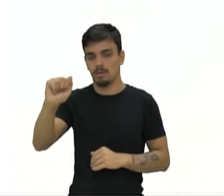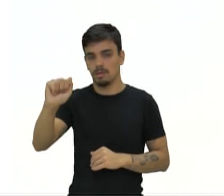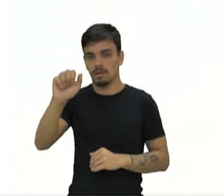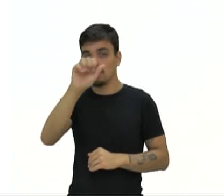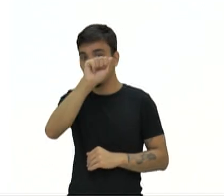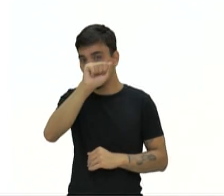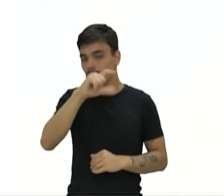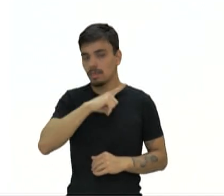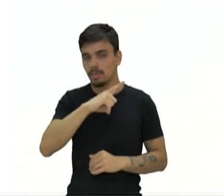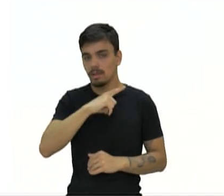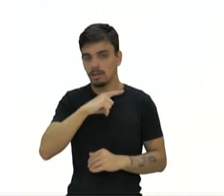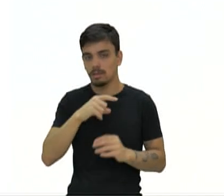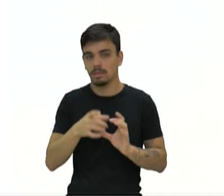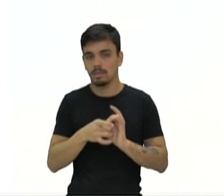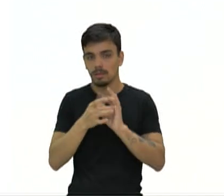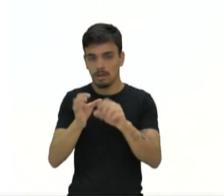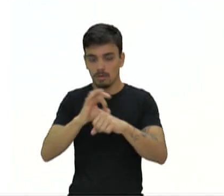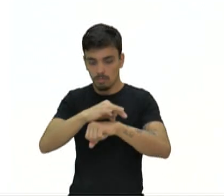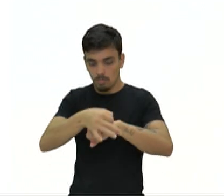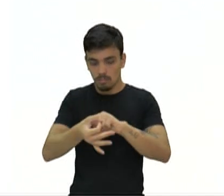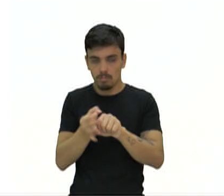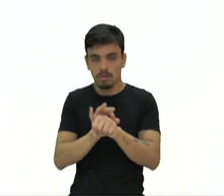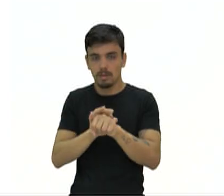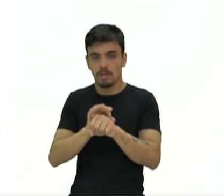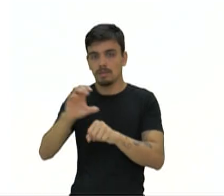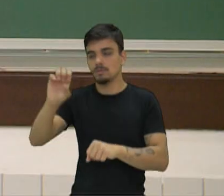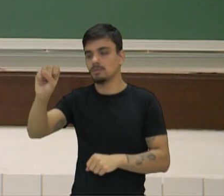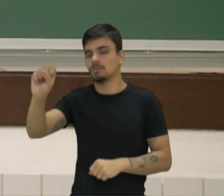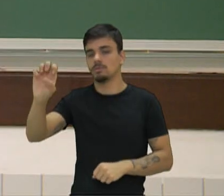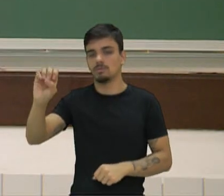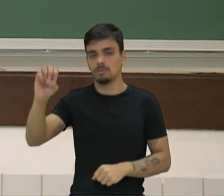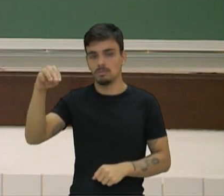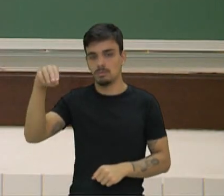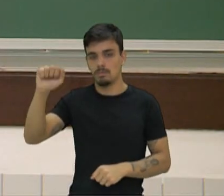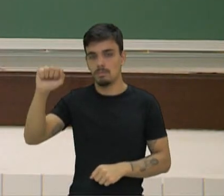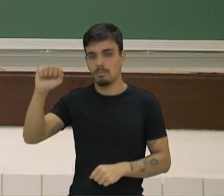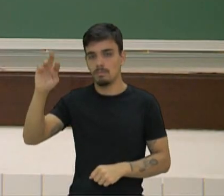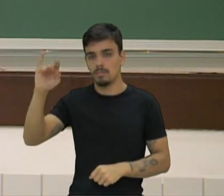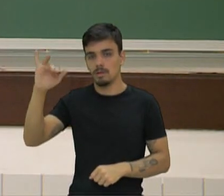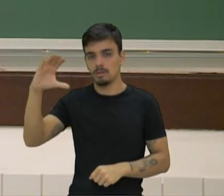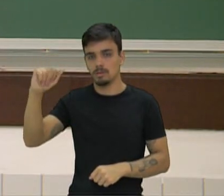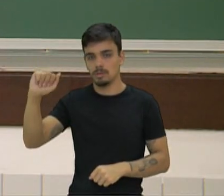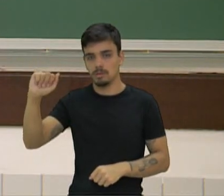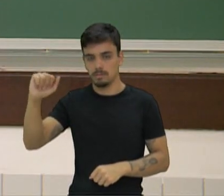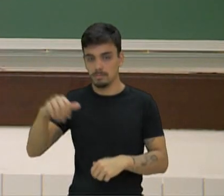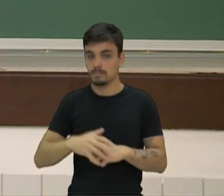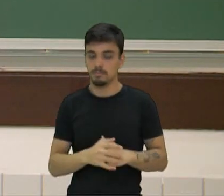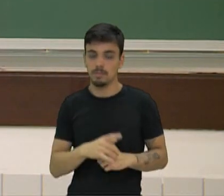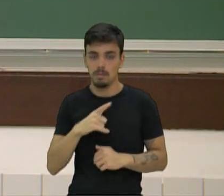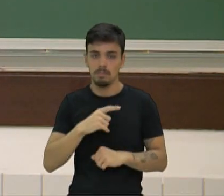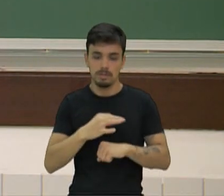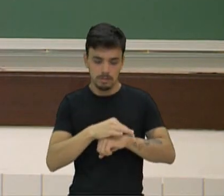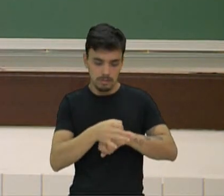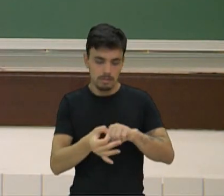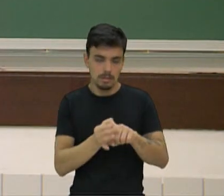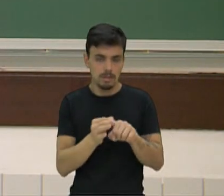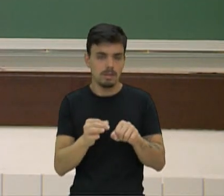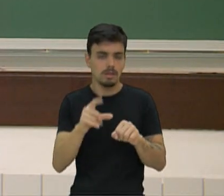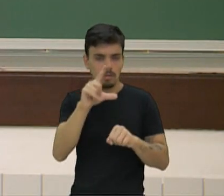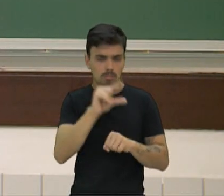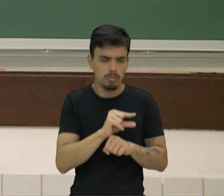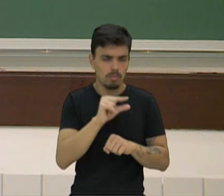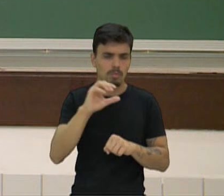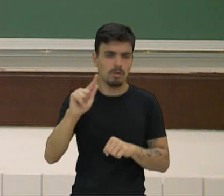uma célula que a gente vai chamar de célula somática, uma célula qualquer do corpo, tá? Menos gametas,